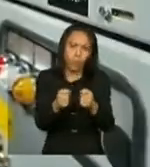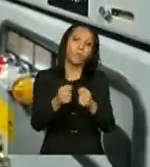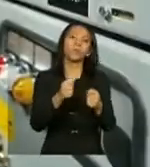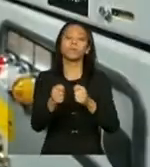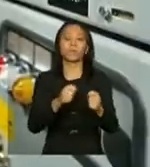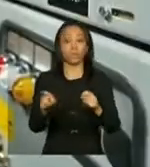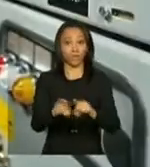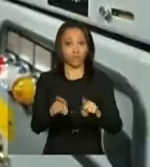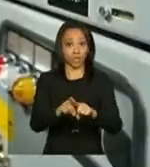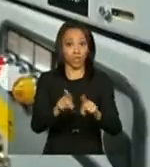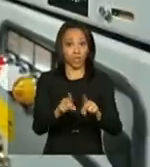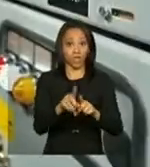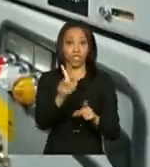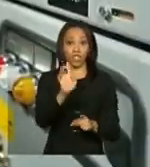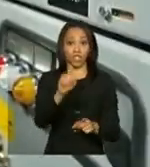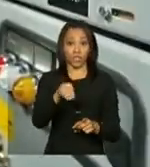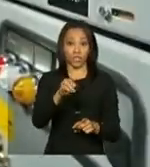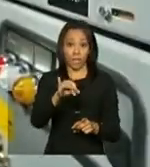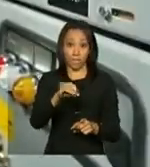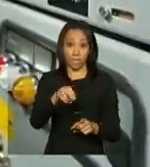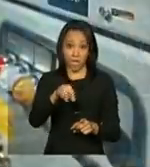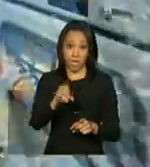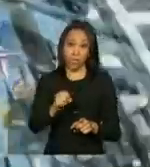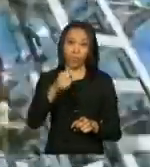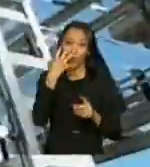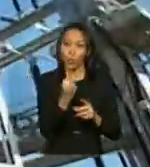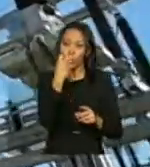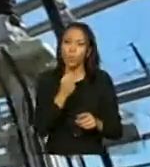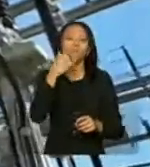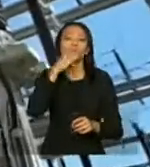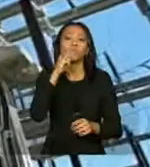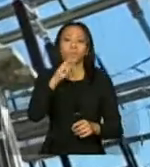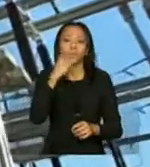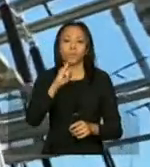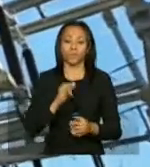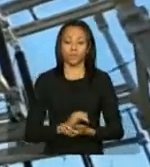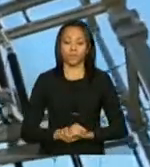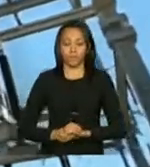e gerenciamento do consumo de energia elétrica.